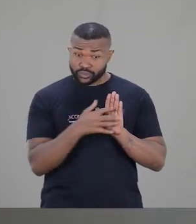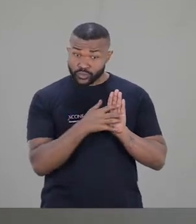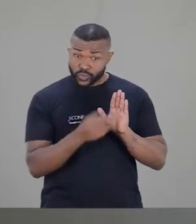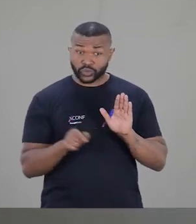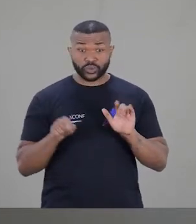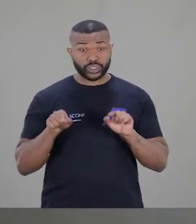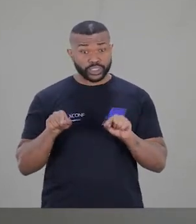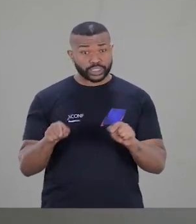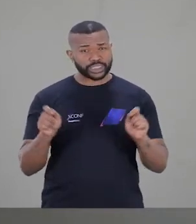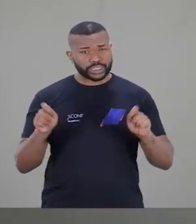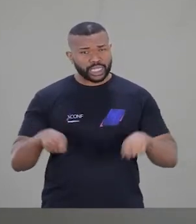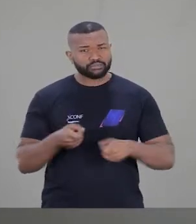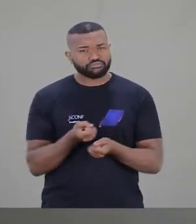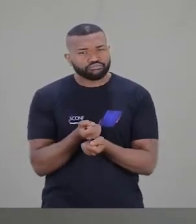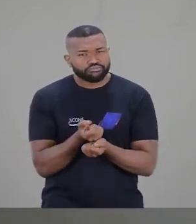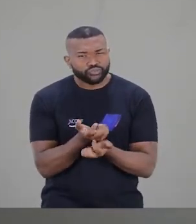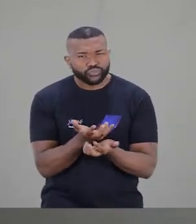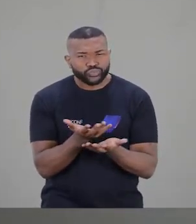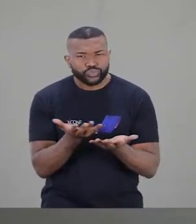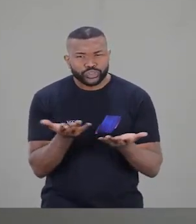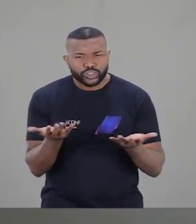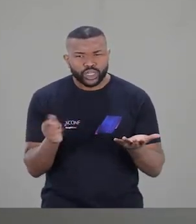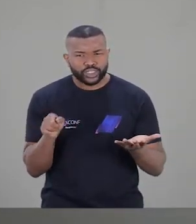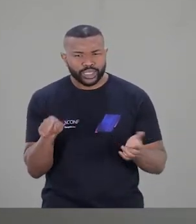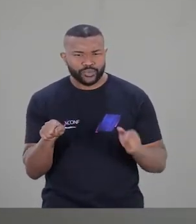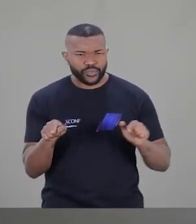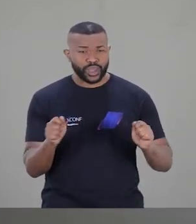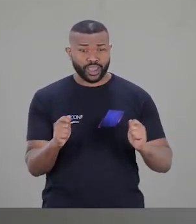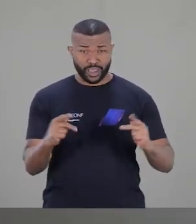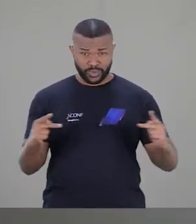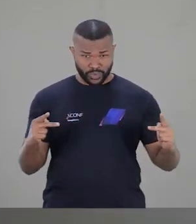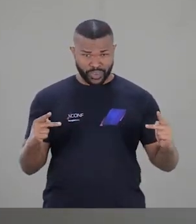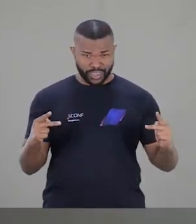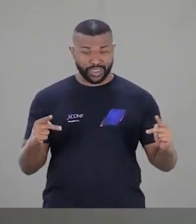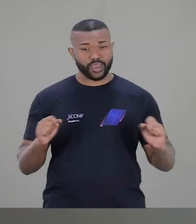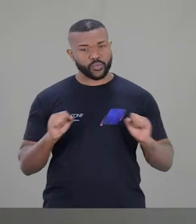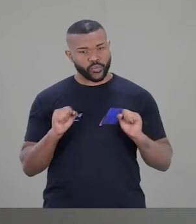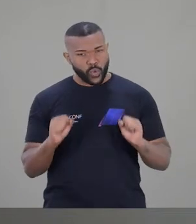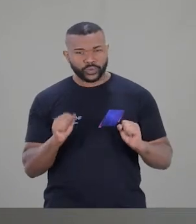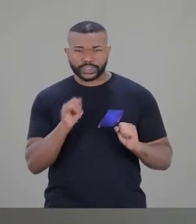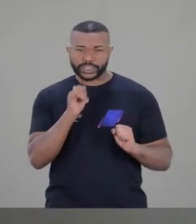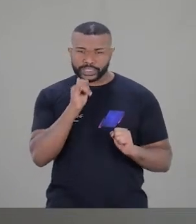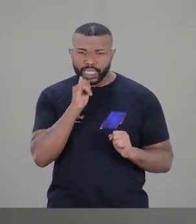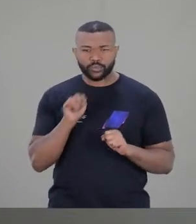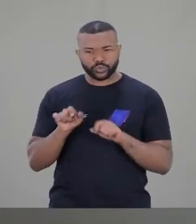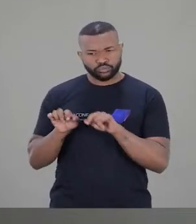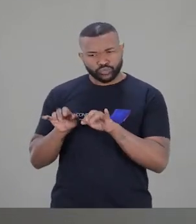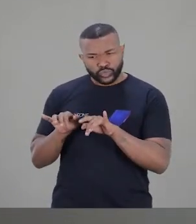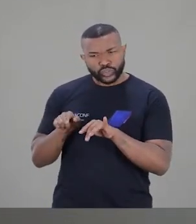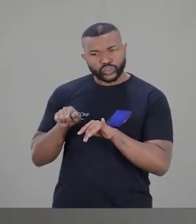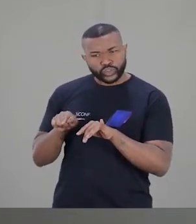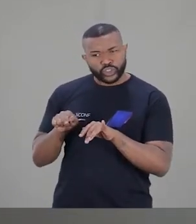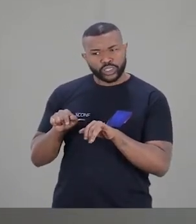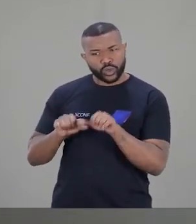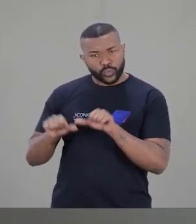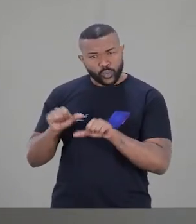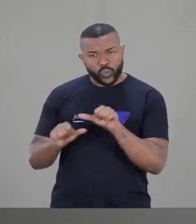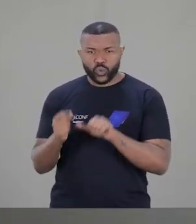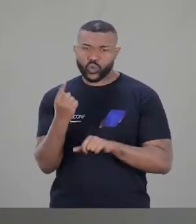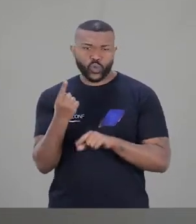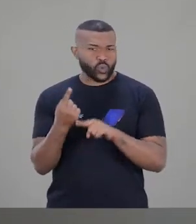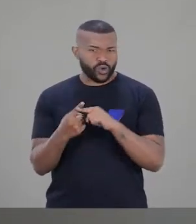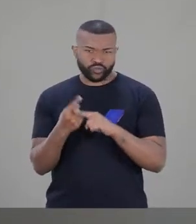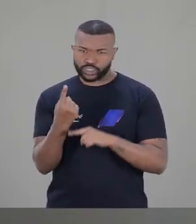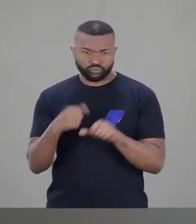esse módulo ele é compartilhado entre as duas apps. Então, se a gente precisa alterar determinada funcionalidade, a gente altera uma